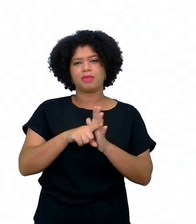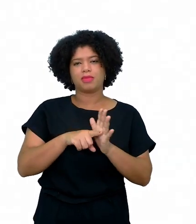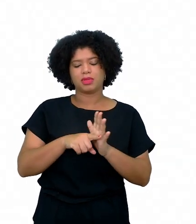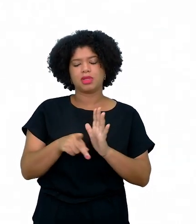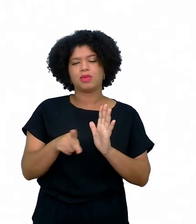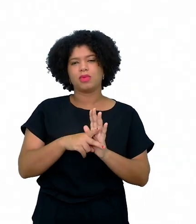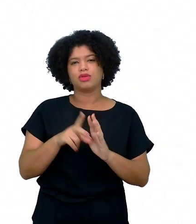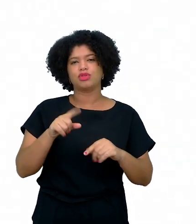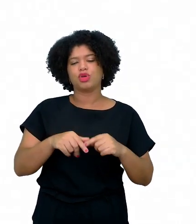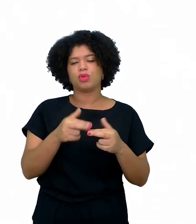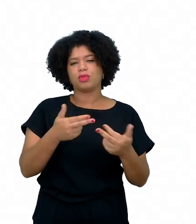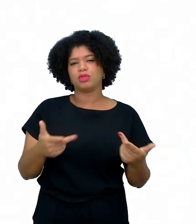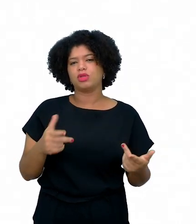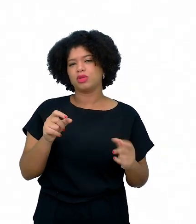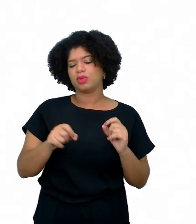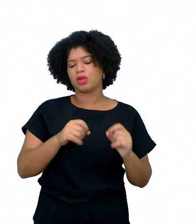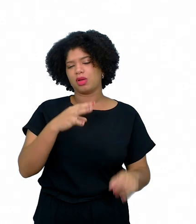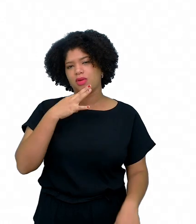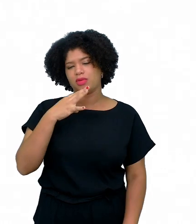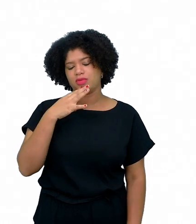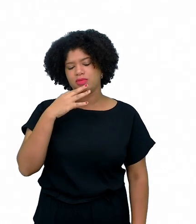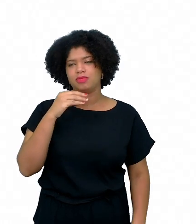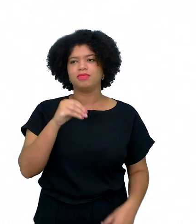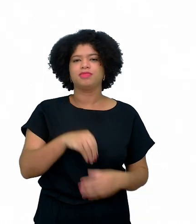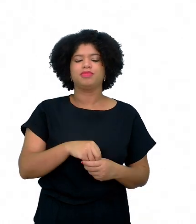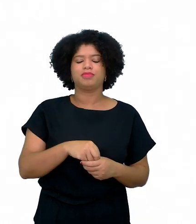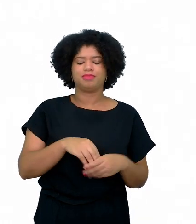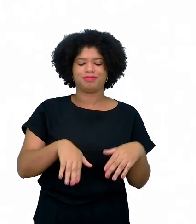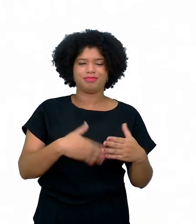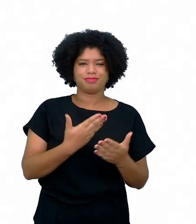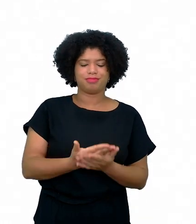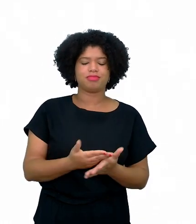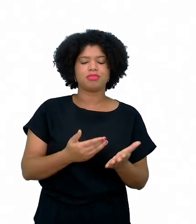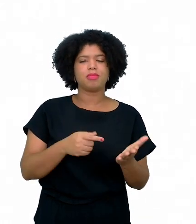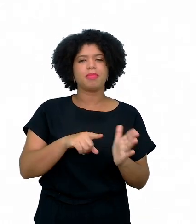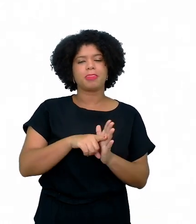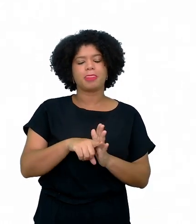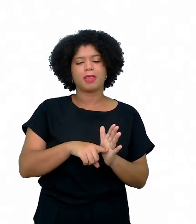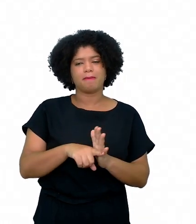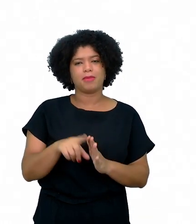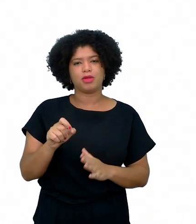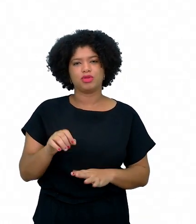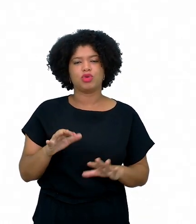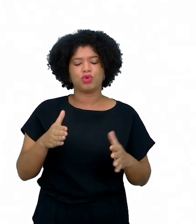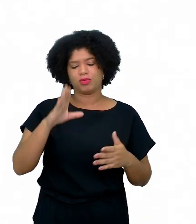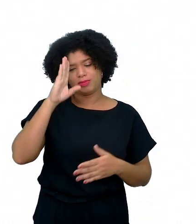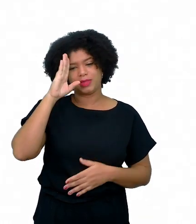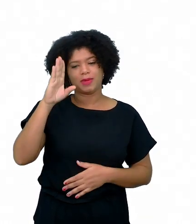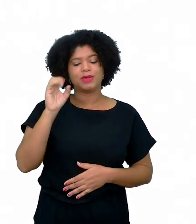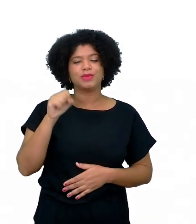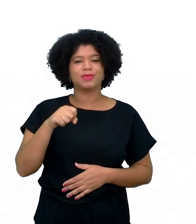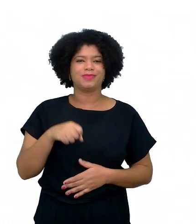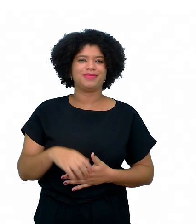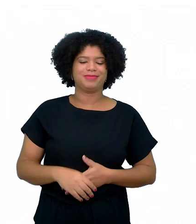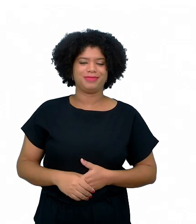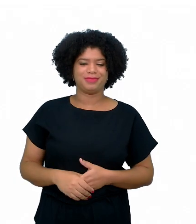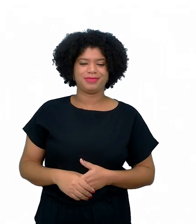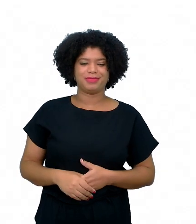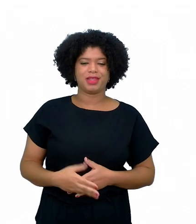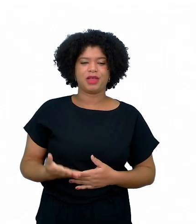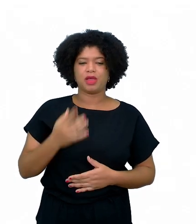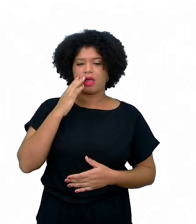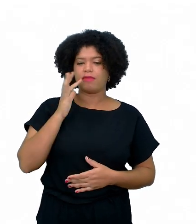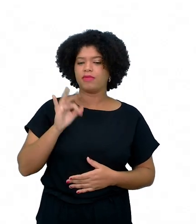àquele objeto de conhecimento que estava sendo estudado, que estava em pauta. E aí é o nosso